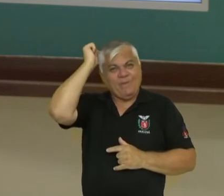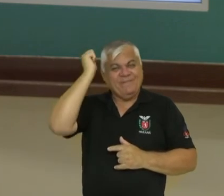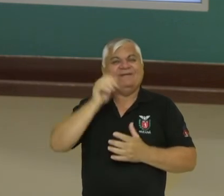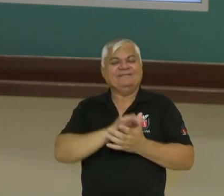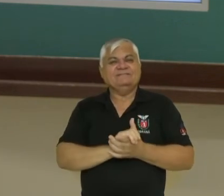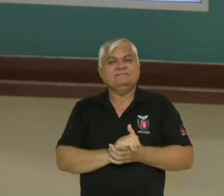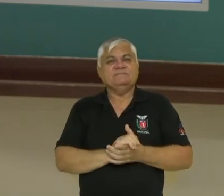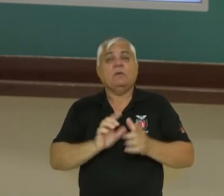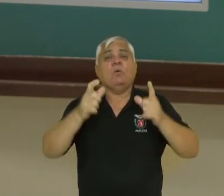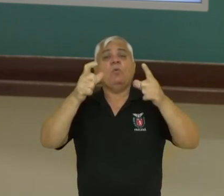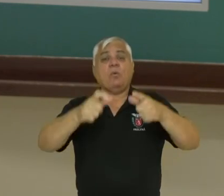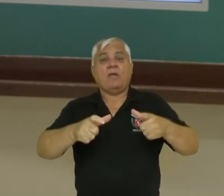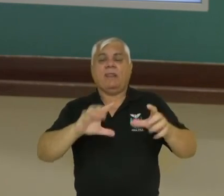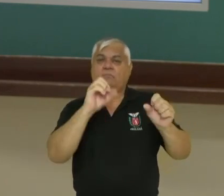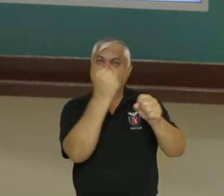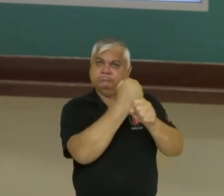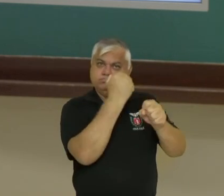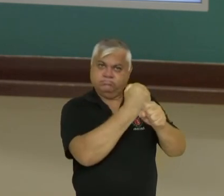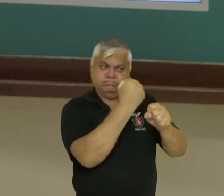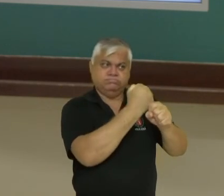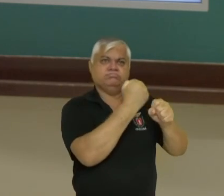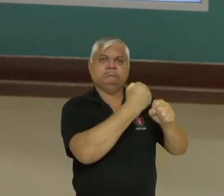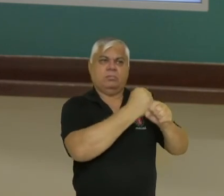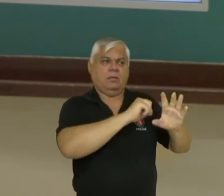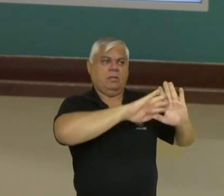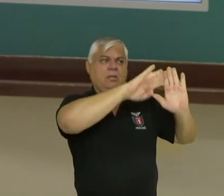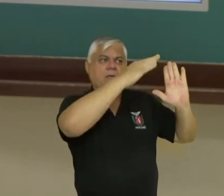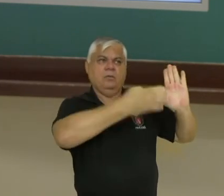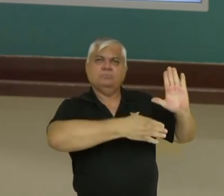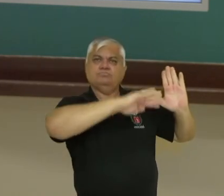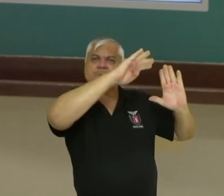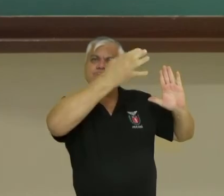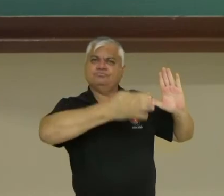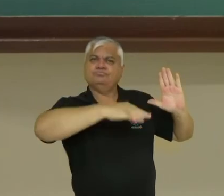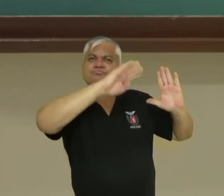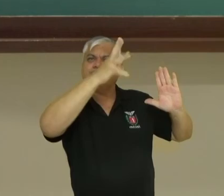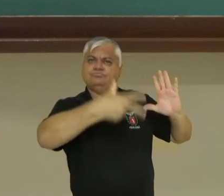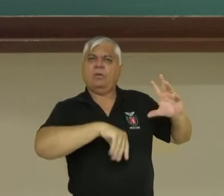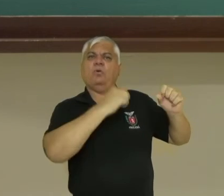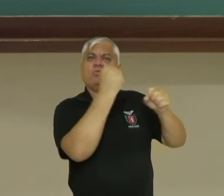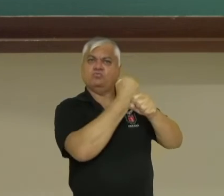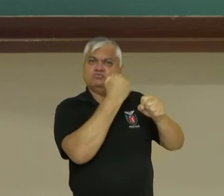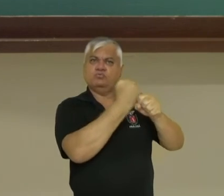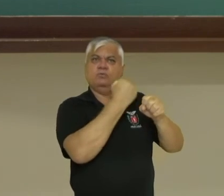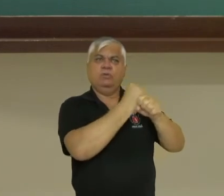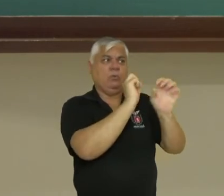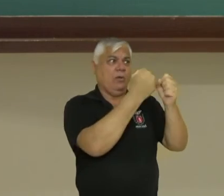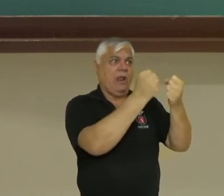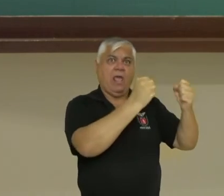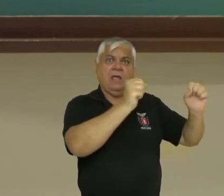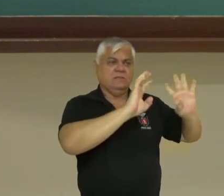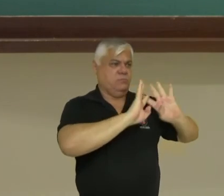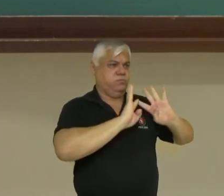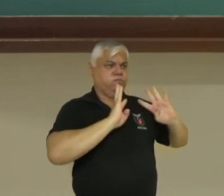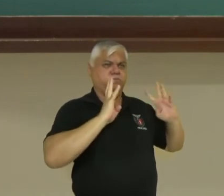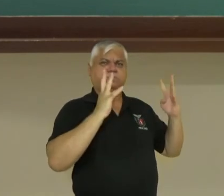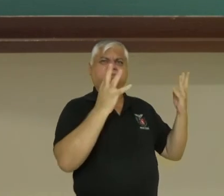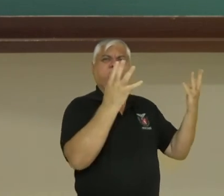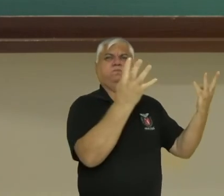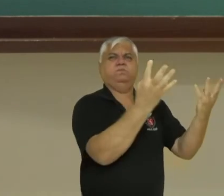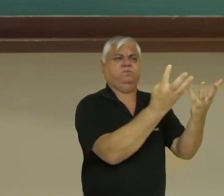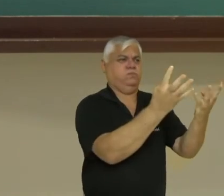que era como de arena, né? O que é esse teatro de arena? É esse espaço grandioso que tem uma plateia